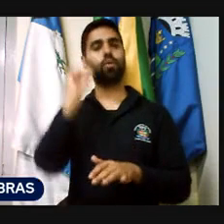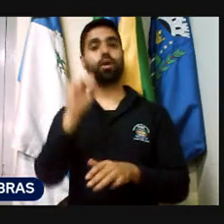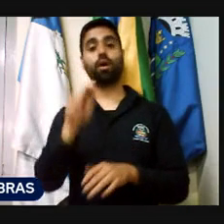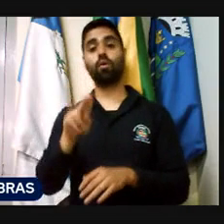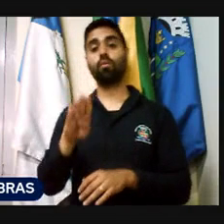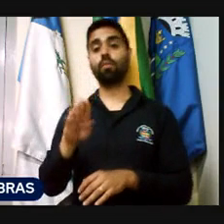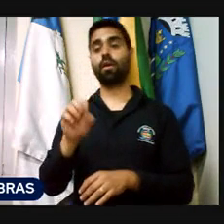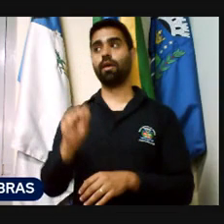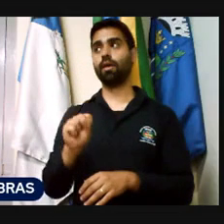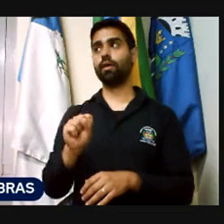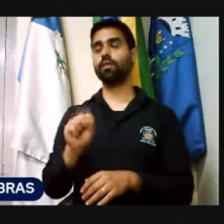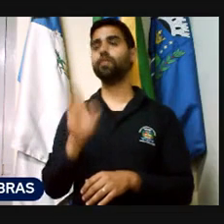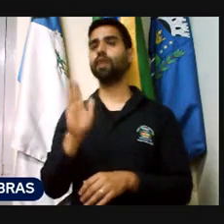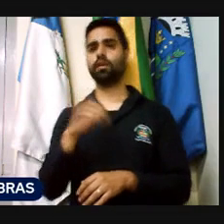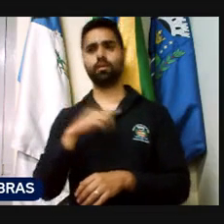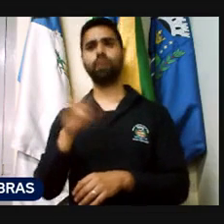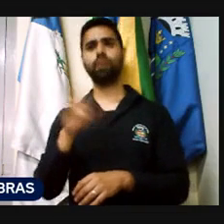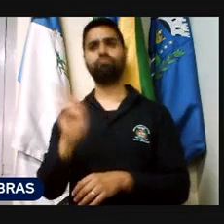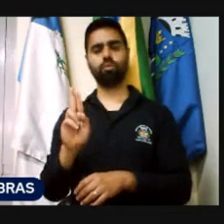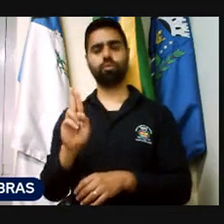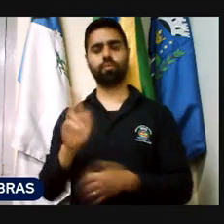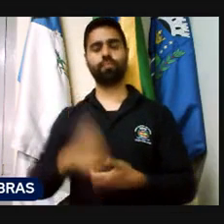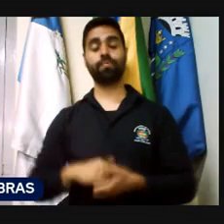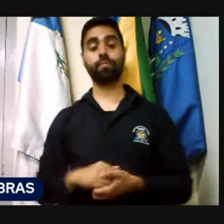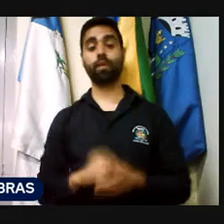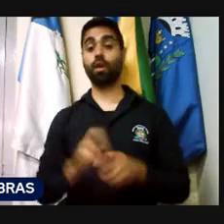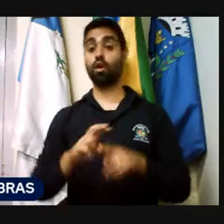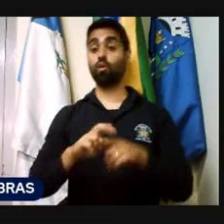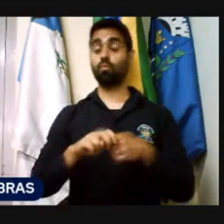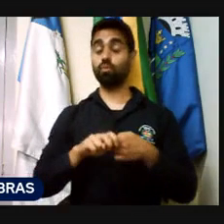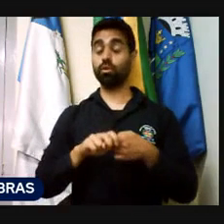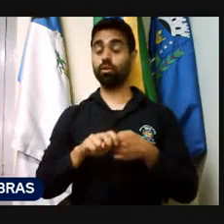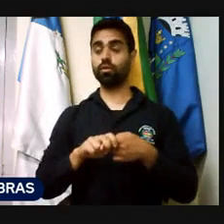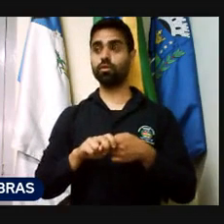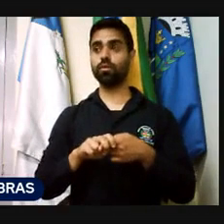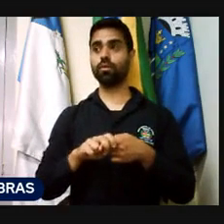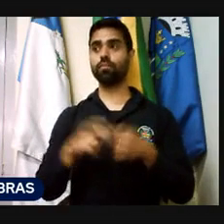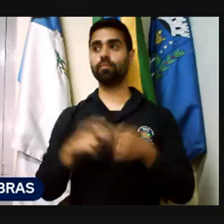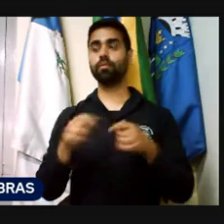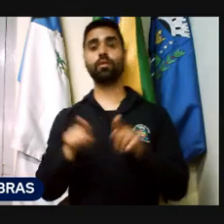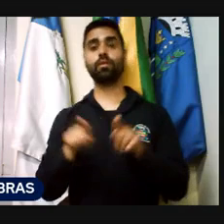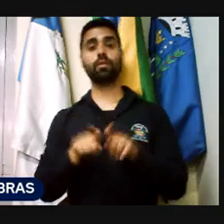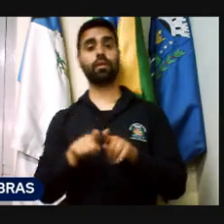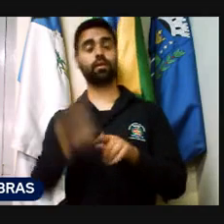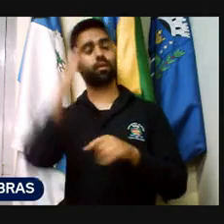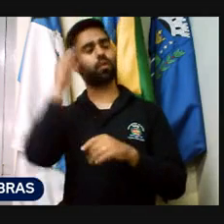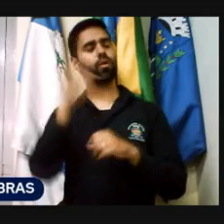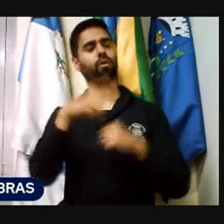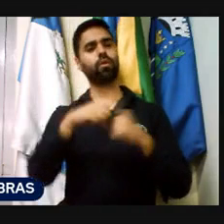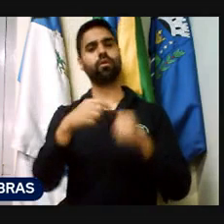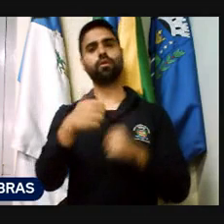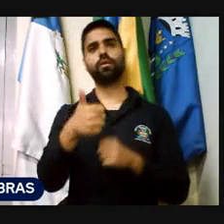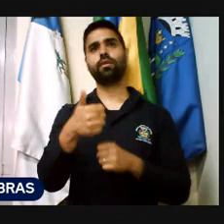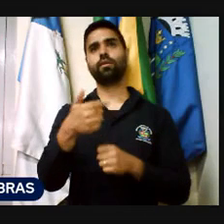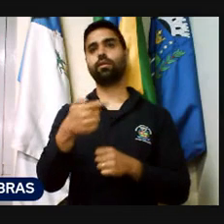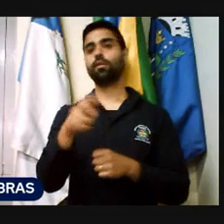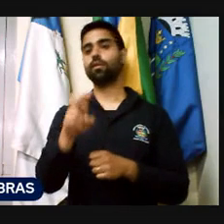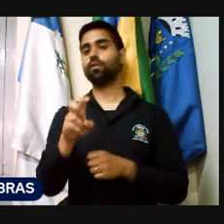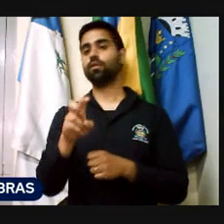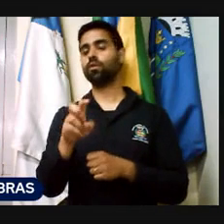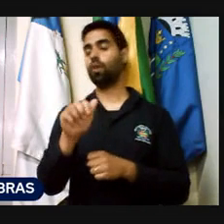UBS localizada já possui denominação. Nesse sentido, cabe destacar o artigo 185-A da